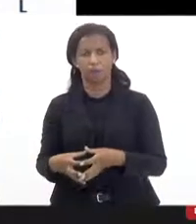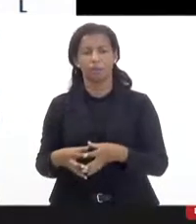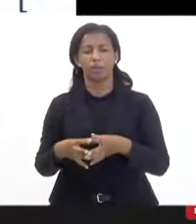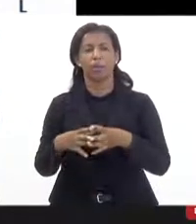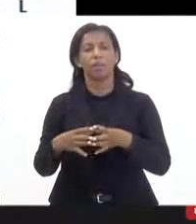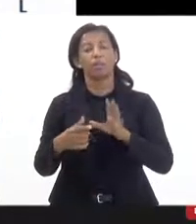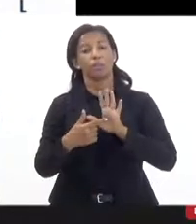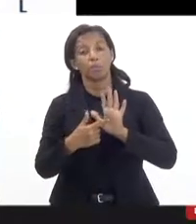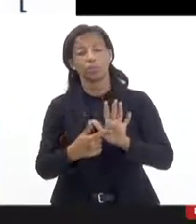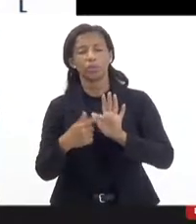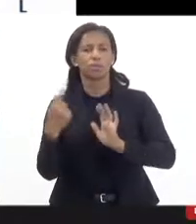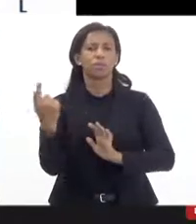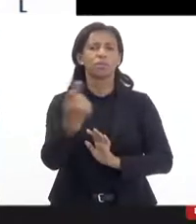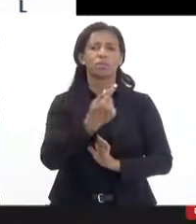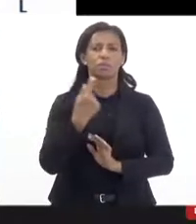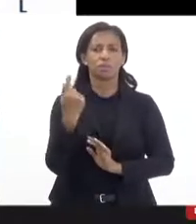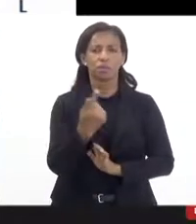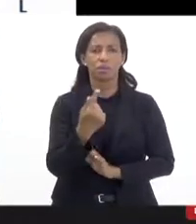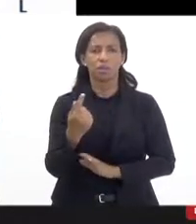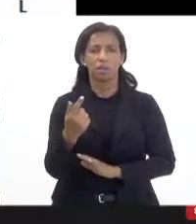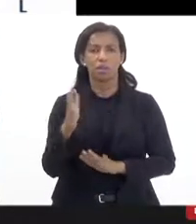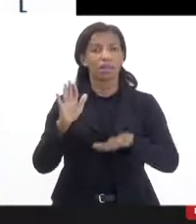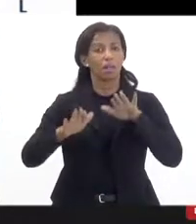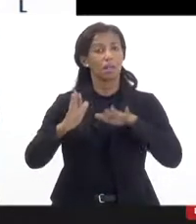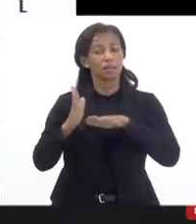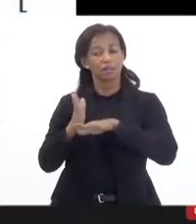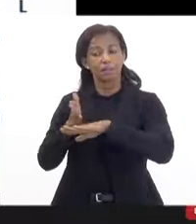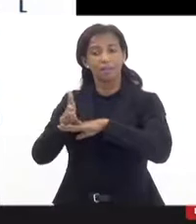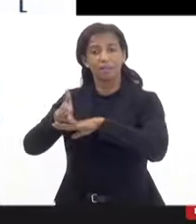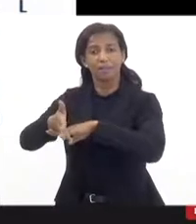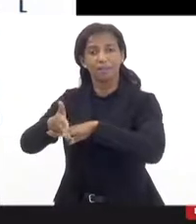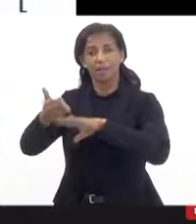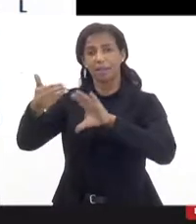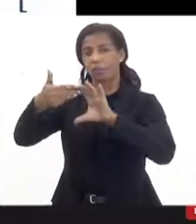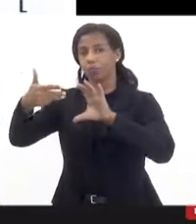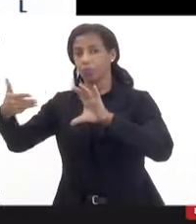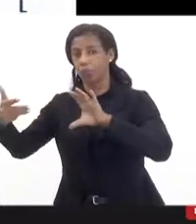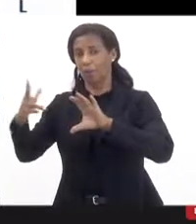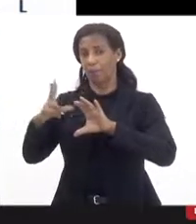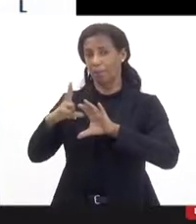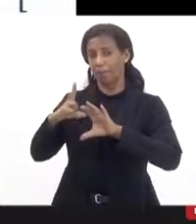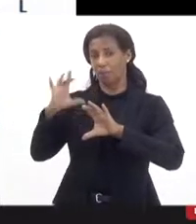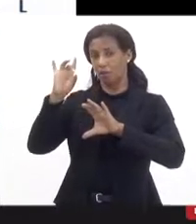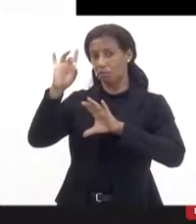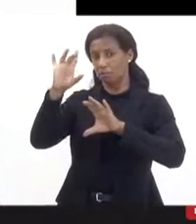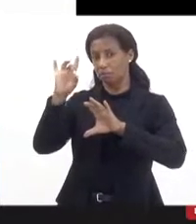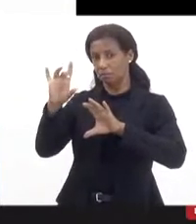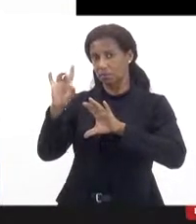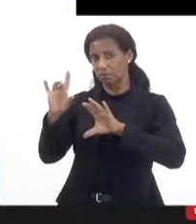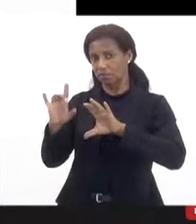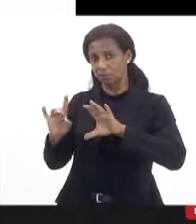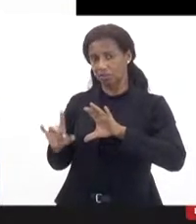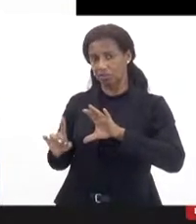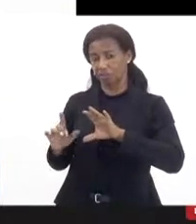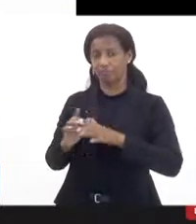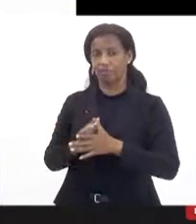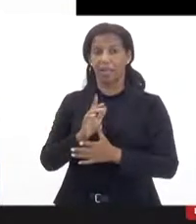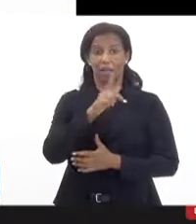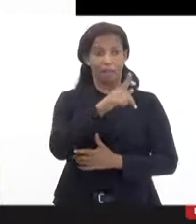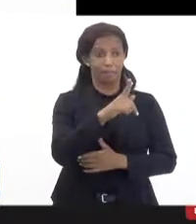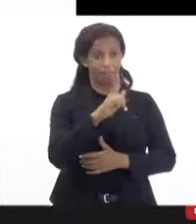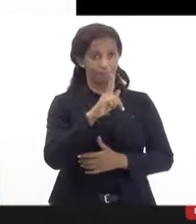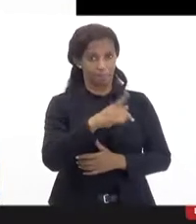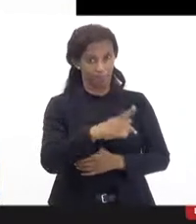geral, que ela é feita ainda sem adentrar nas características individuais de cada crédito, a PGE,